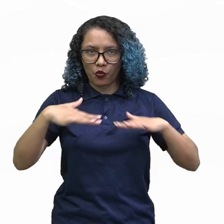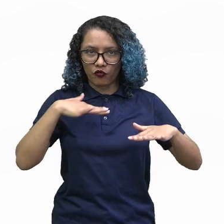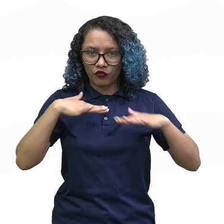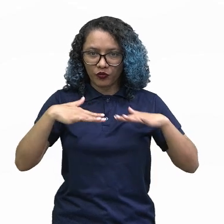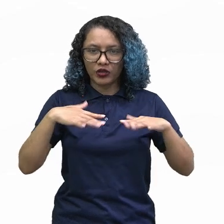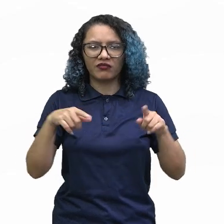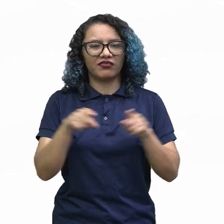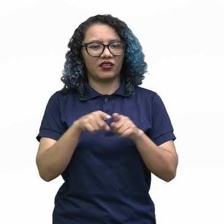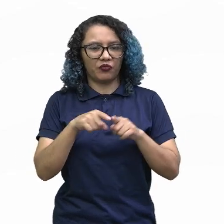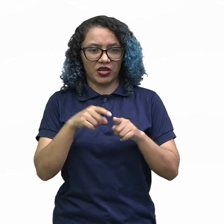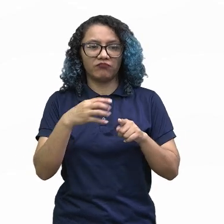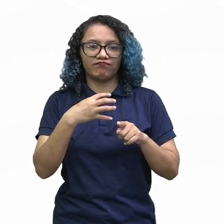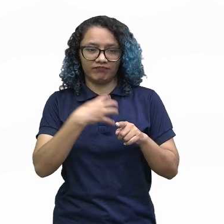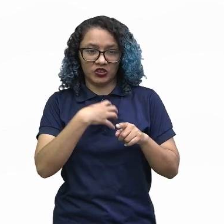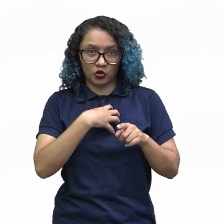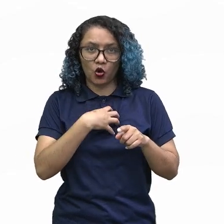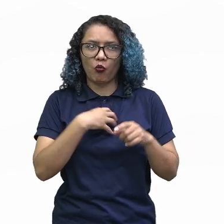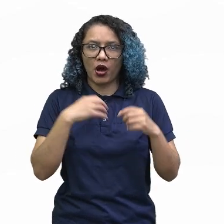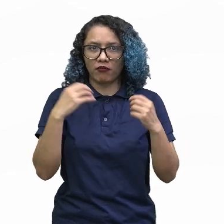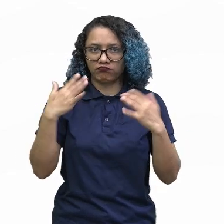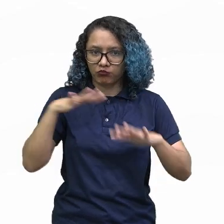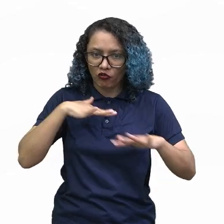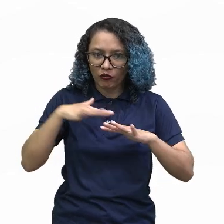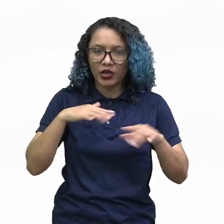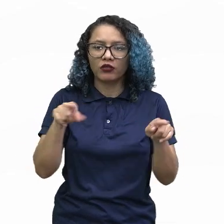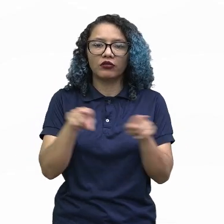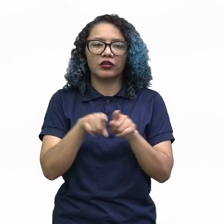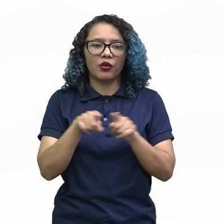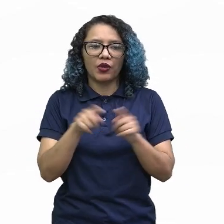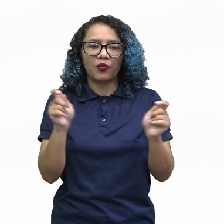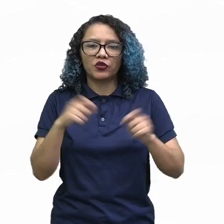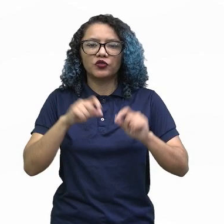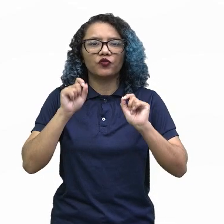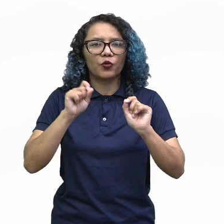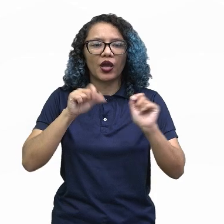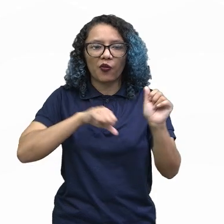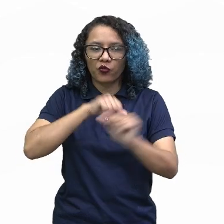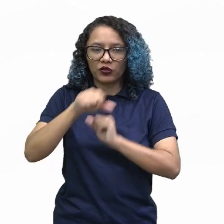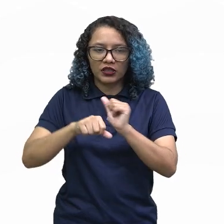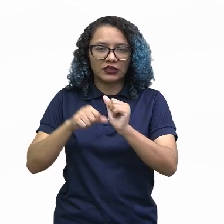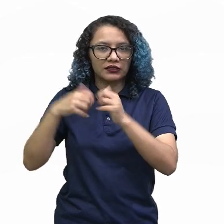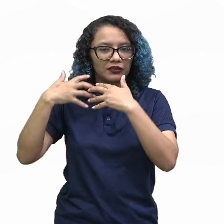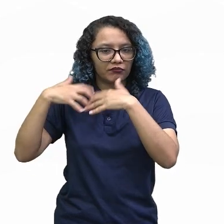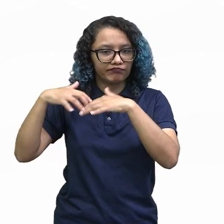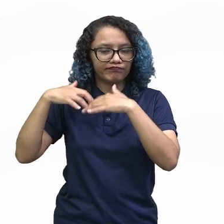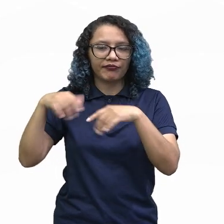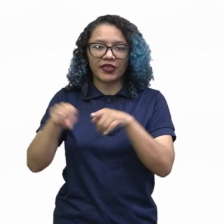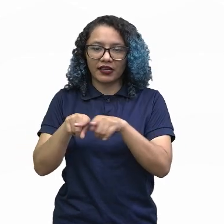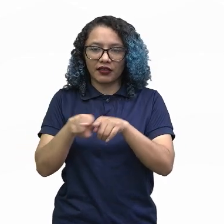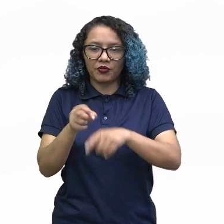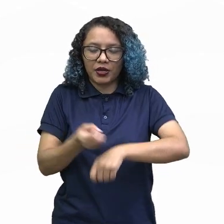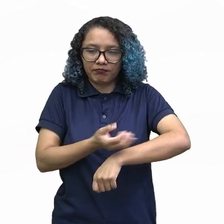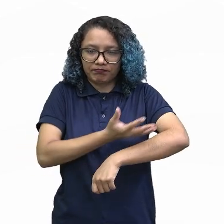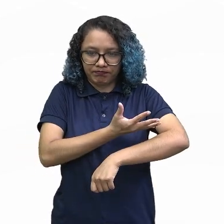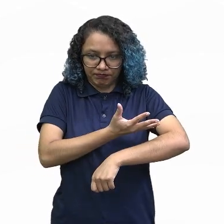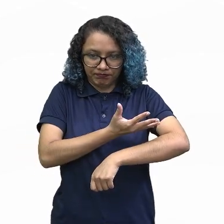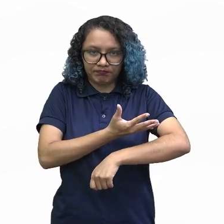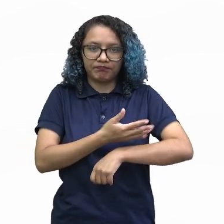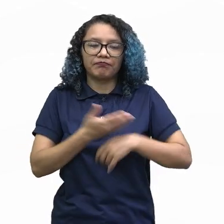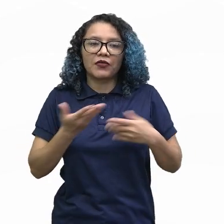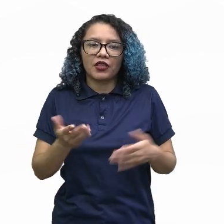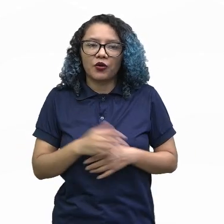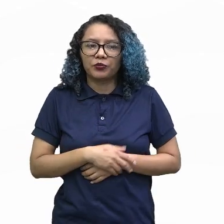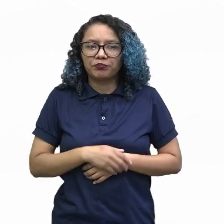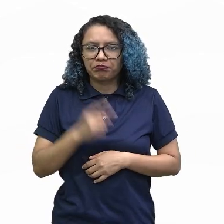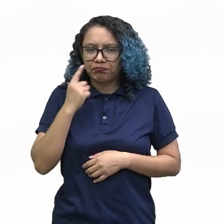sintomas motores, também pode levar a alterações cognitivas e emocionais. Né? Quando a gente fala da